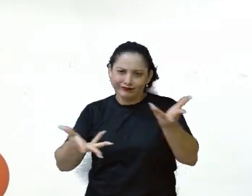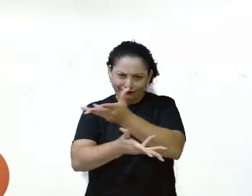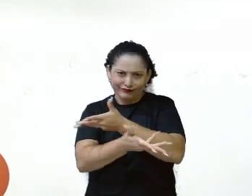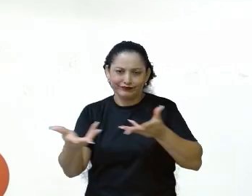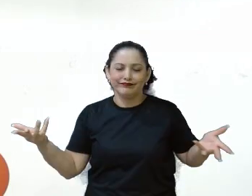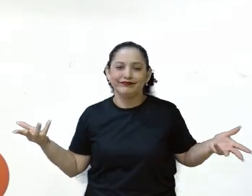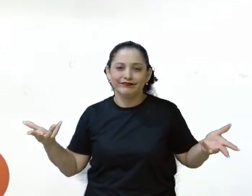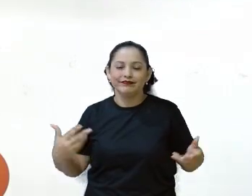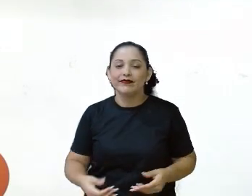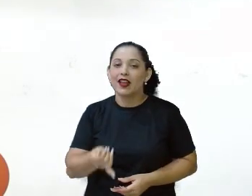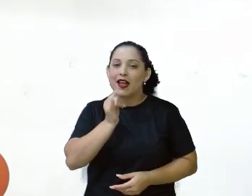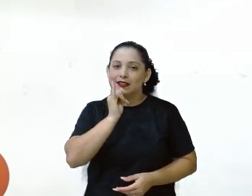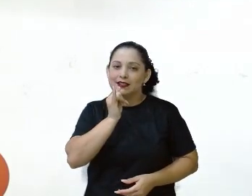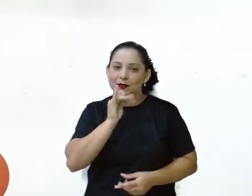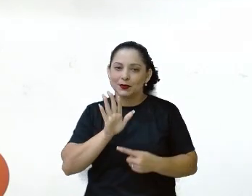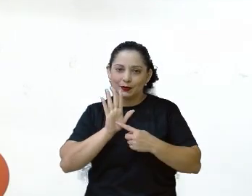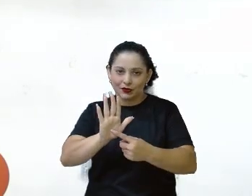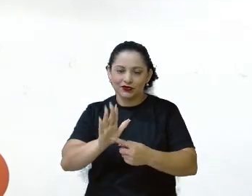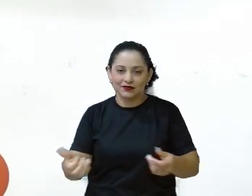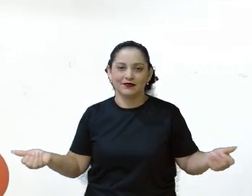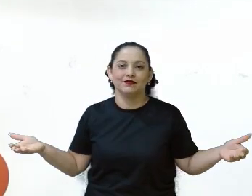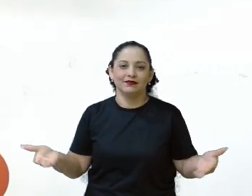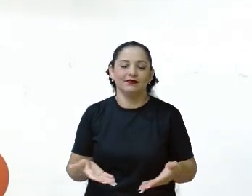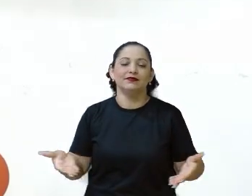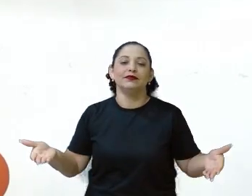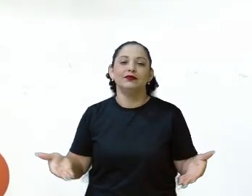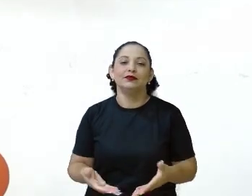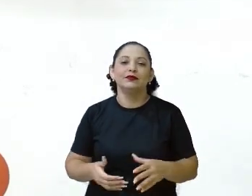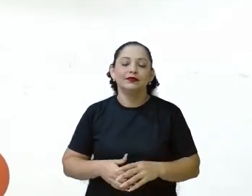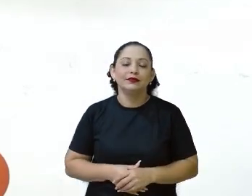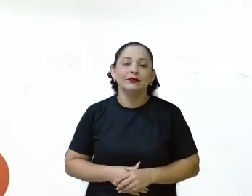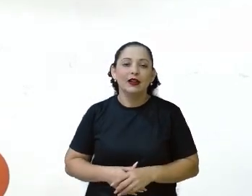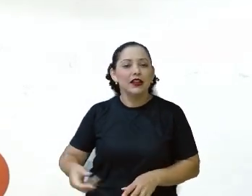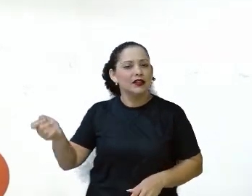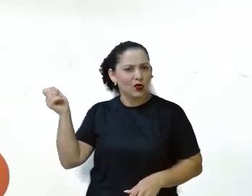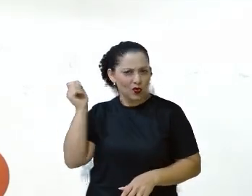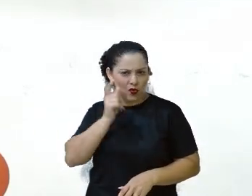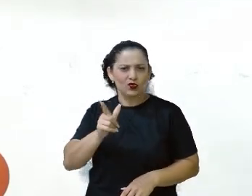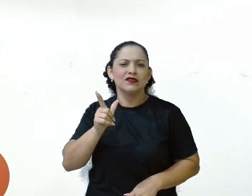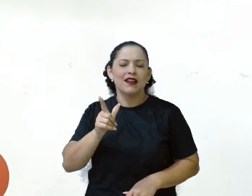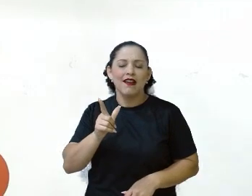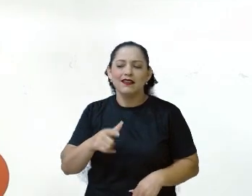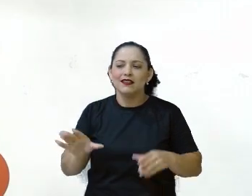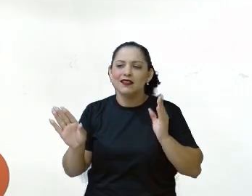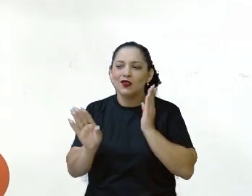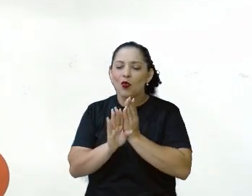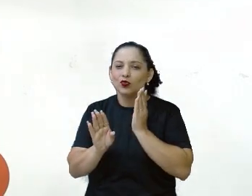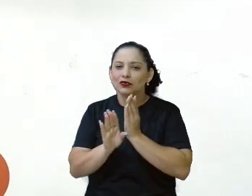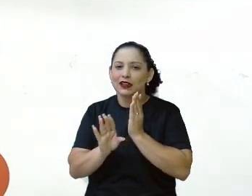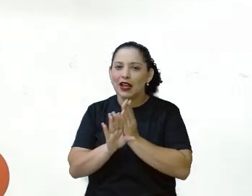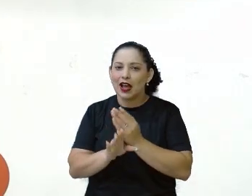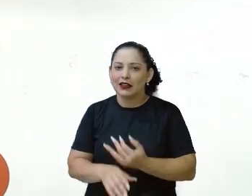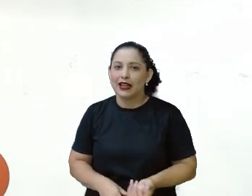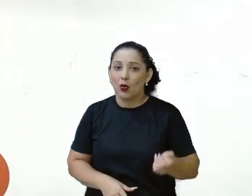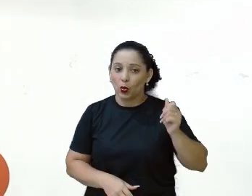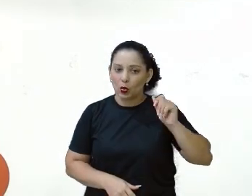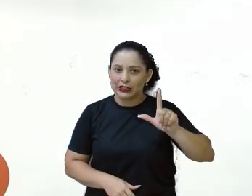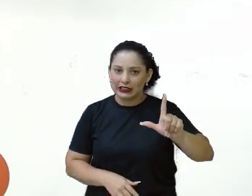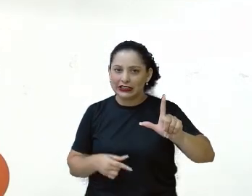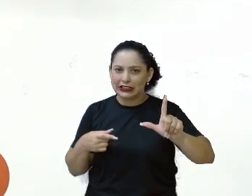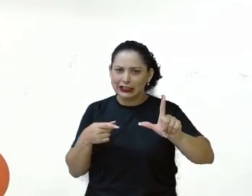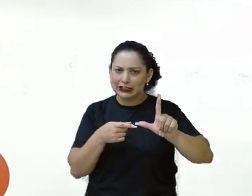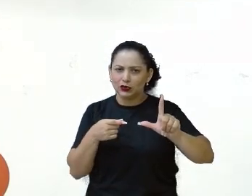Eu trouxe um exemplo claro para vocês. A gente consegue, professora, encontrar esse litro sem